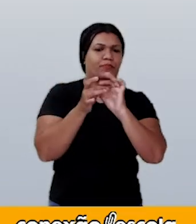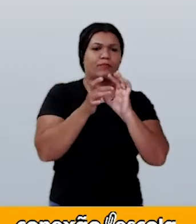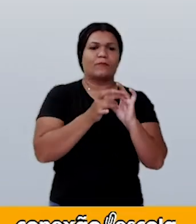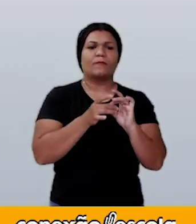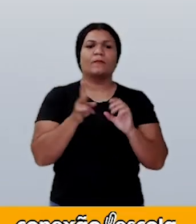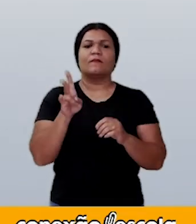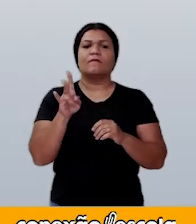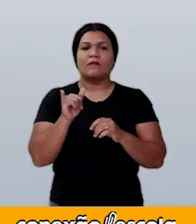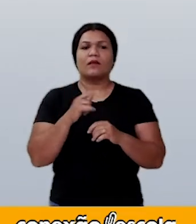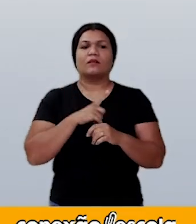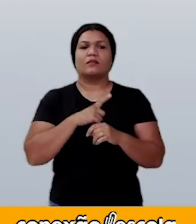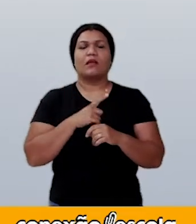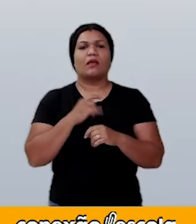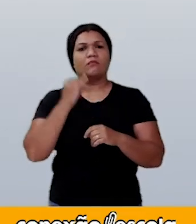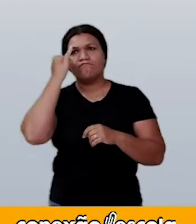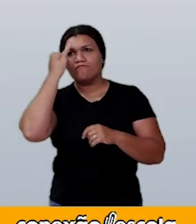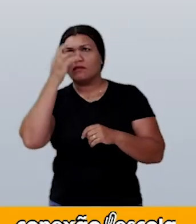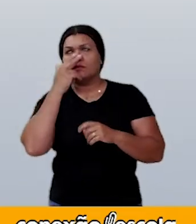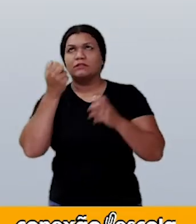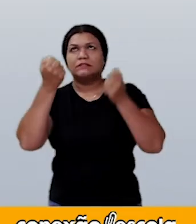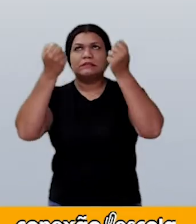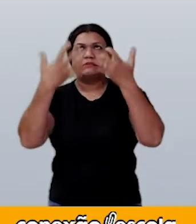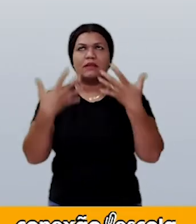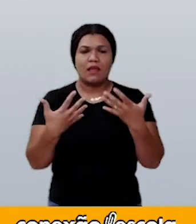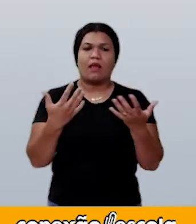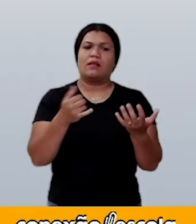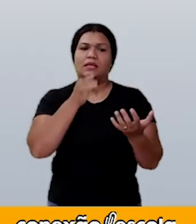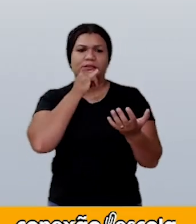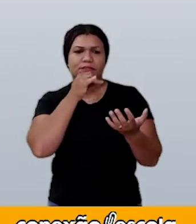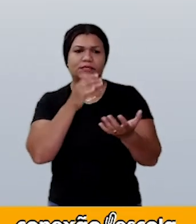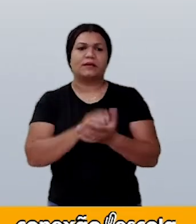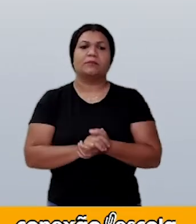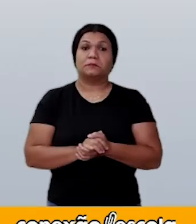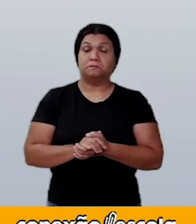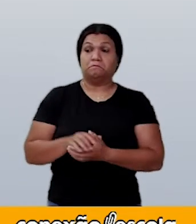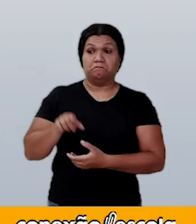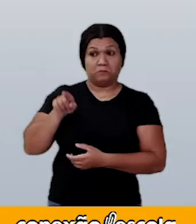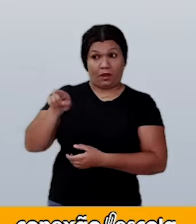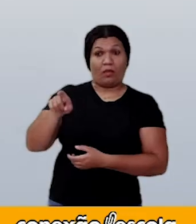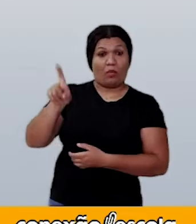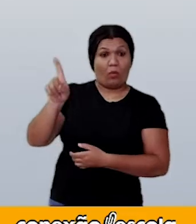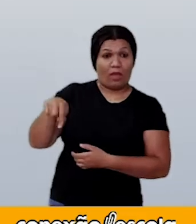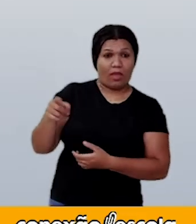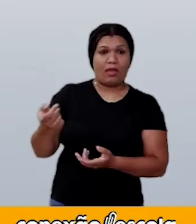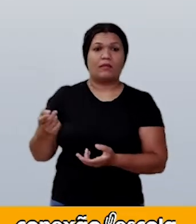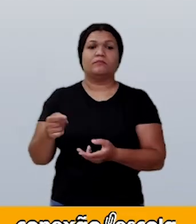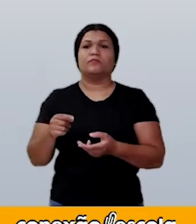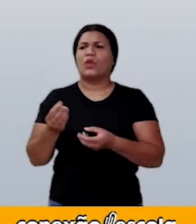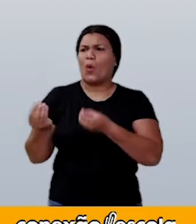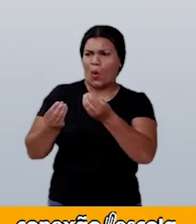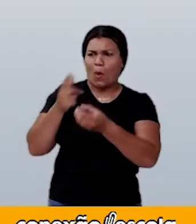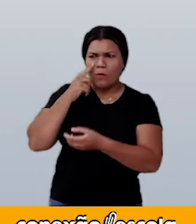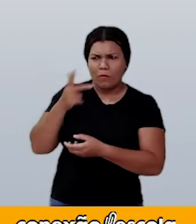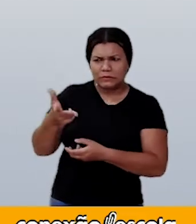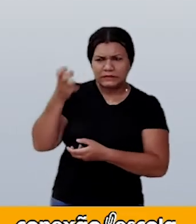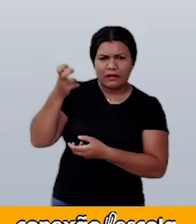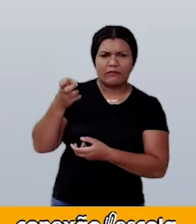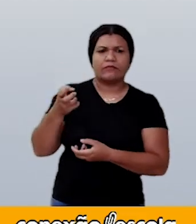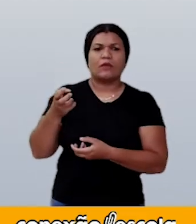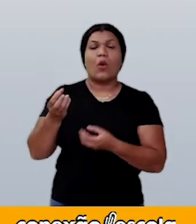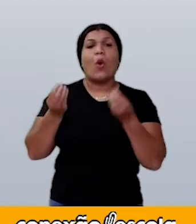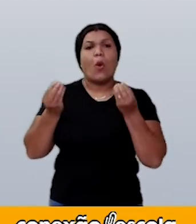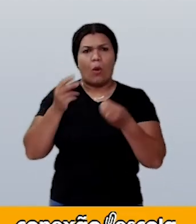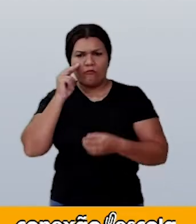vai exprimir a ideia de explicação, como por exemplo, isto é, como se nota, como